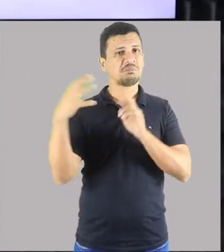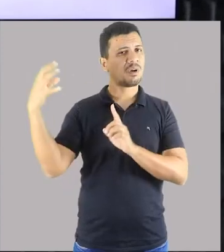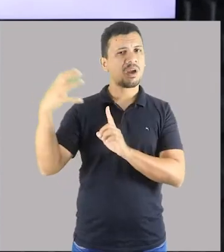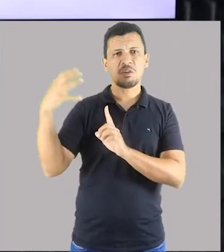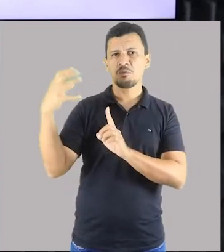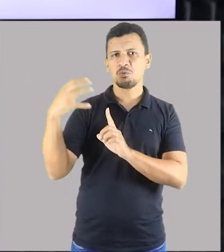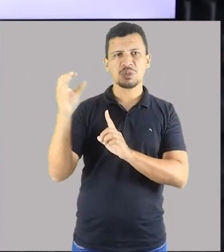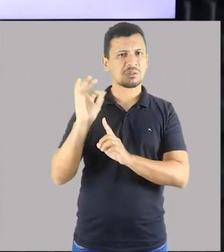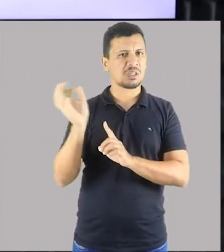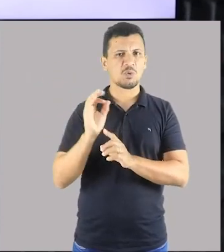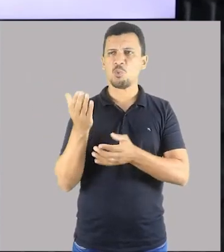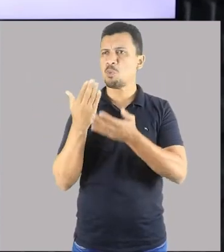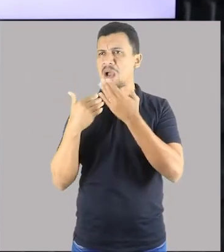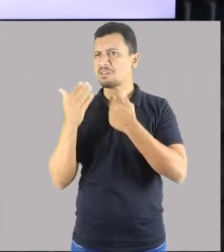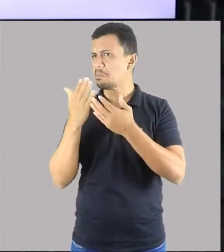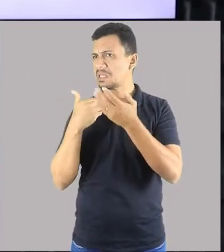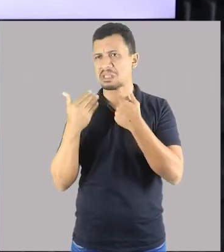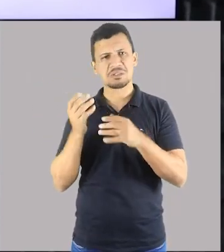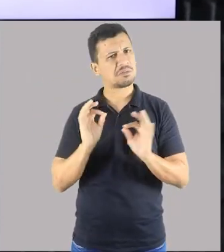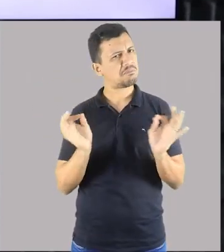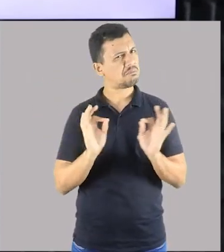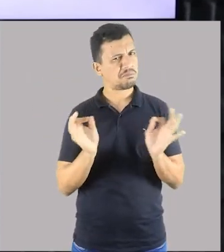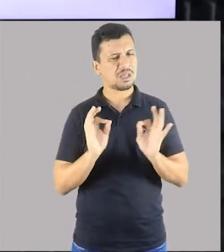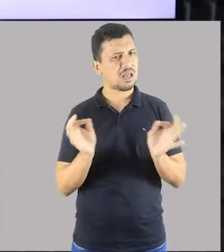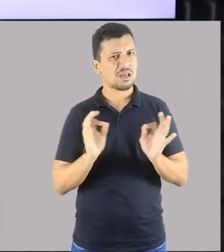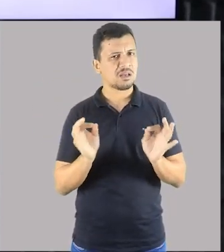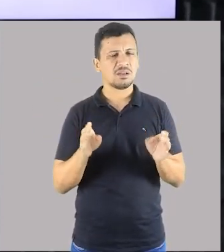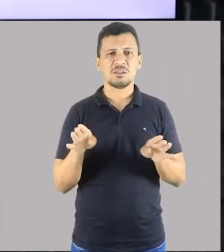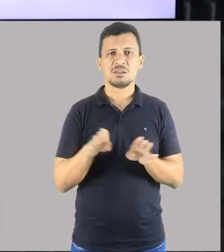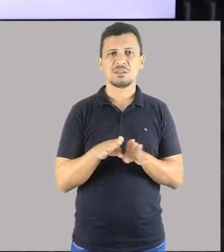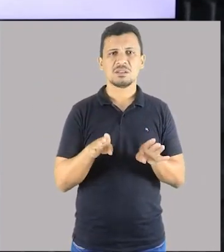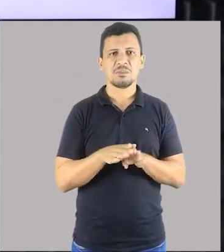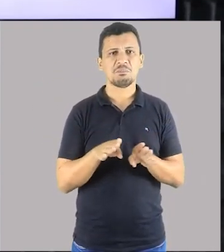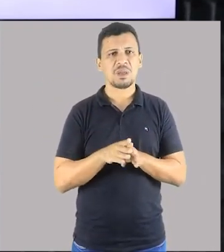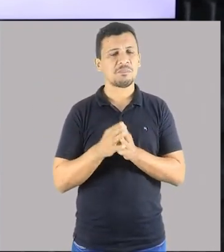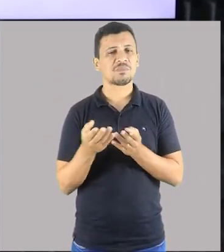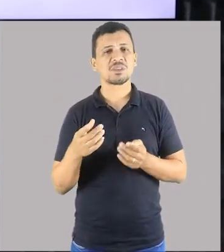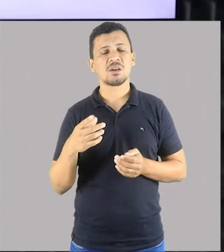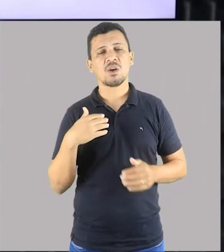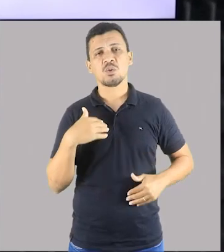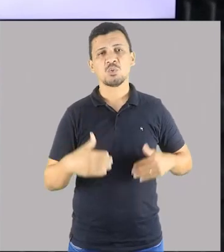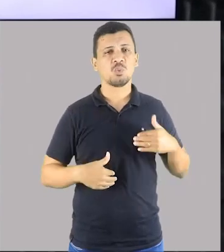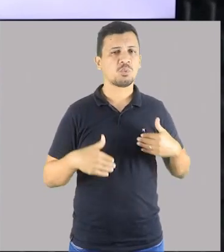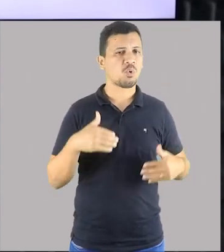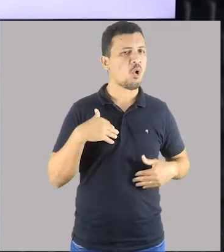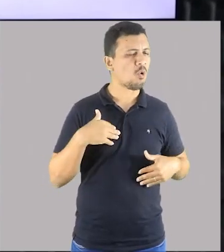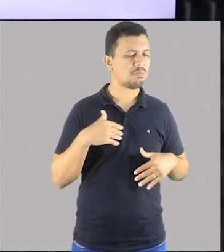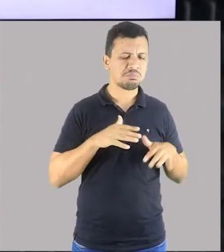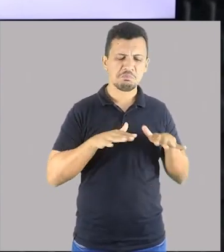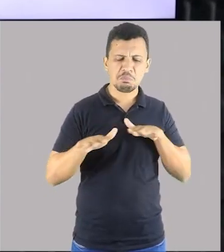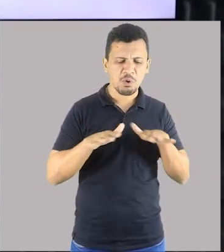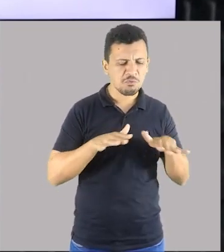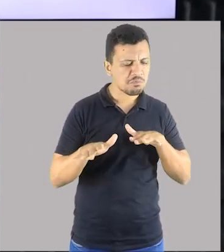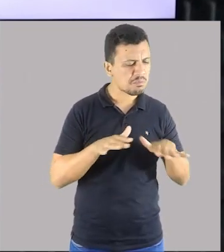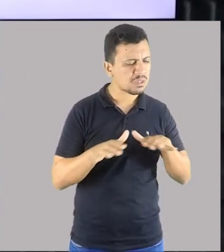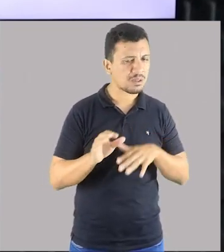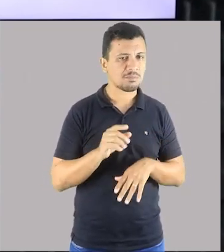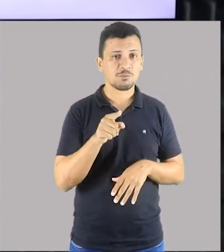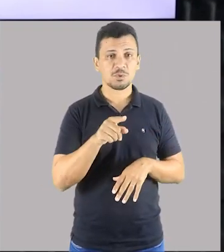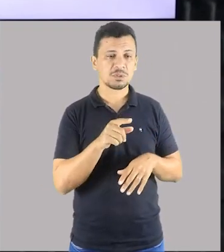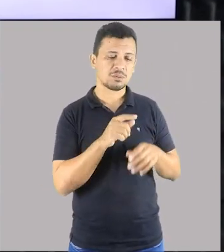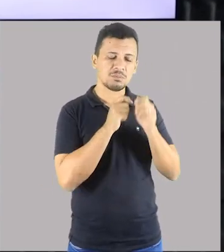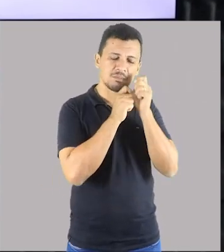nem da alimentação, nem da hemodinâmica do deslocamento. Então, você